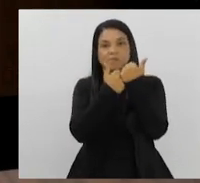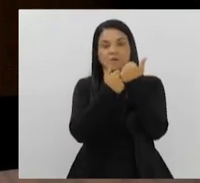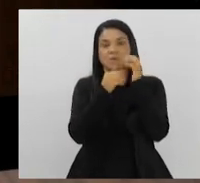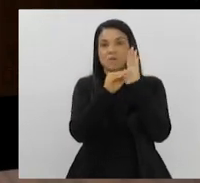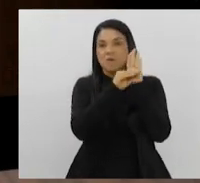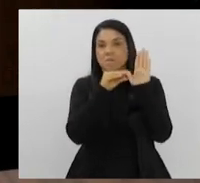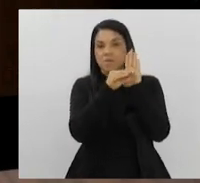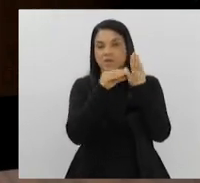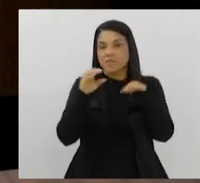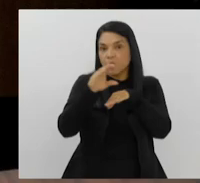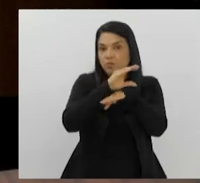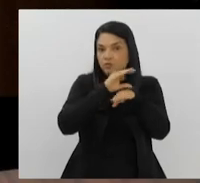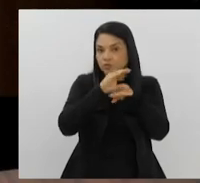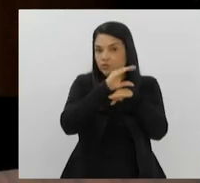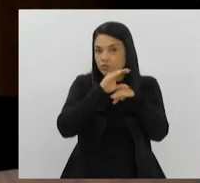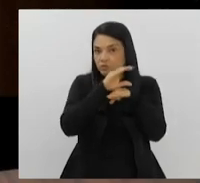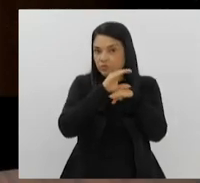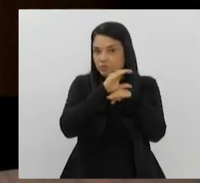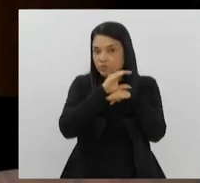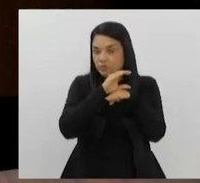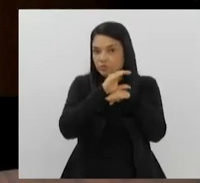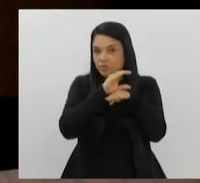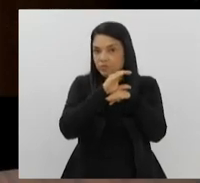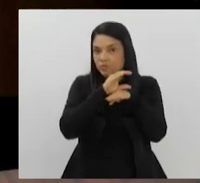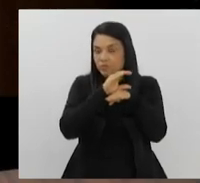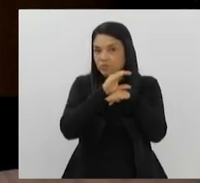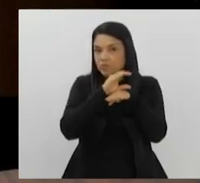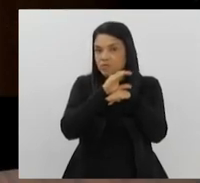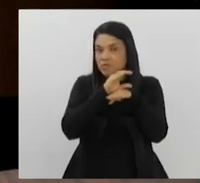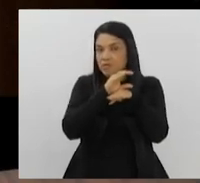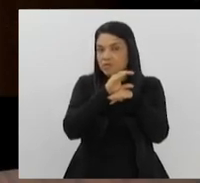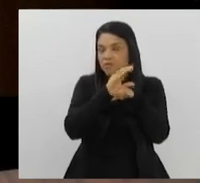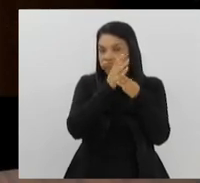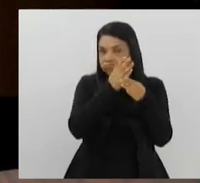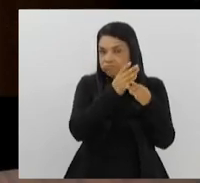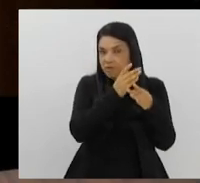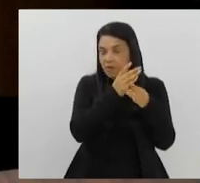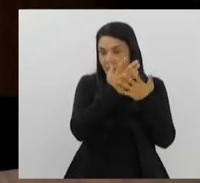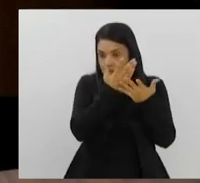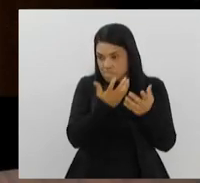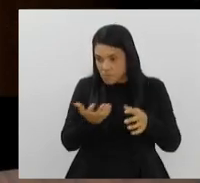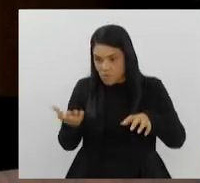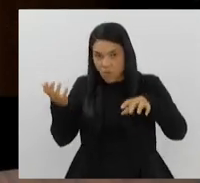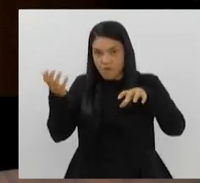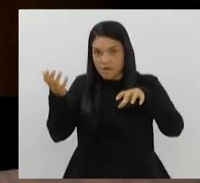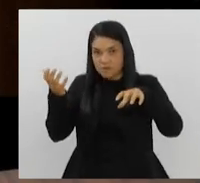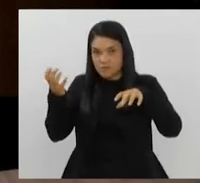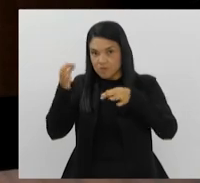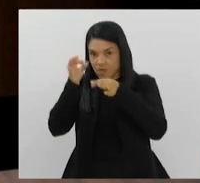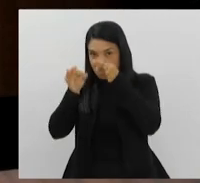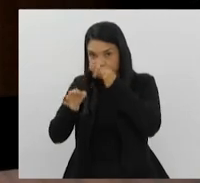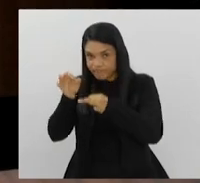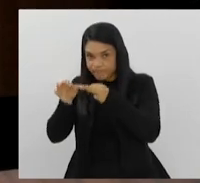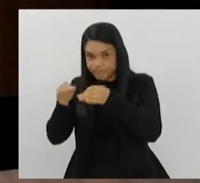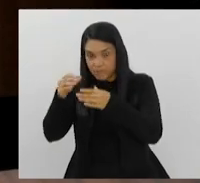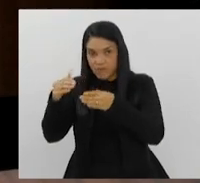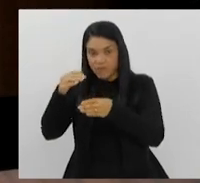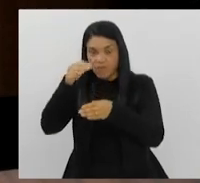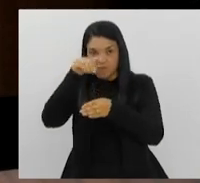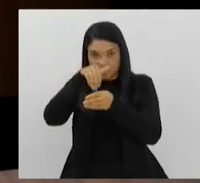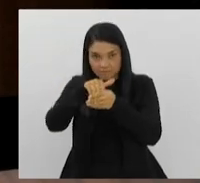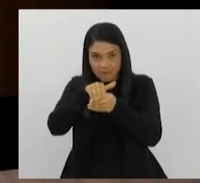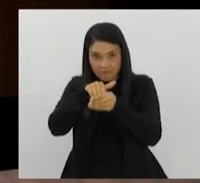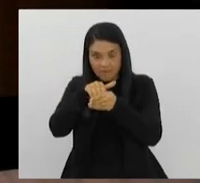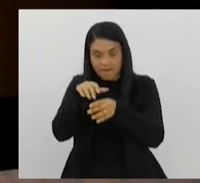emenda constitucional que ia tramitar no Congresso Nacional para